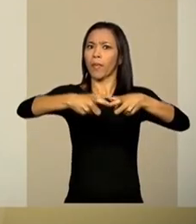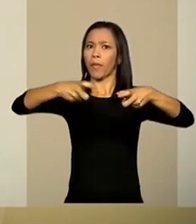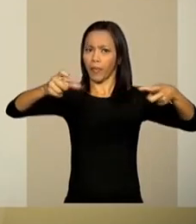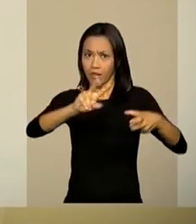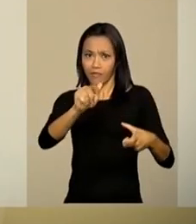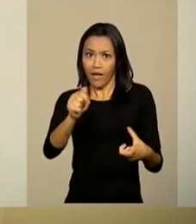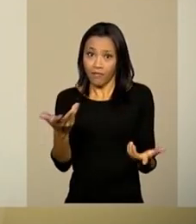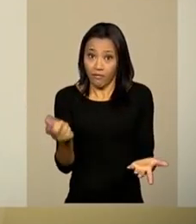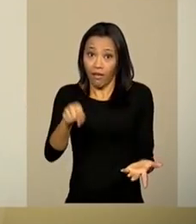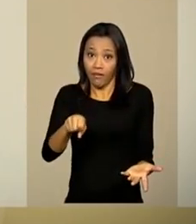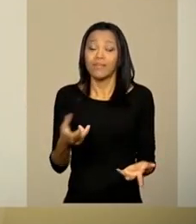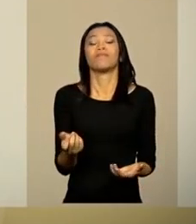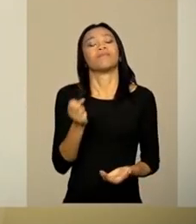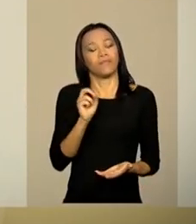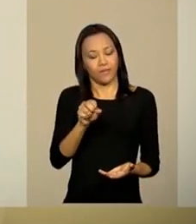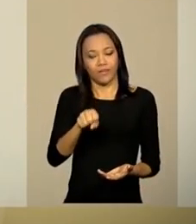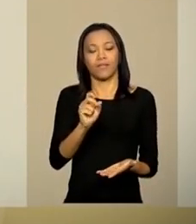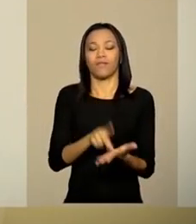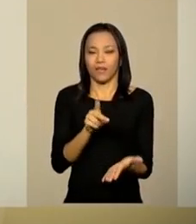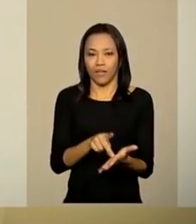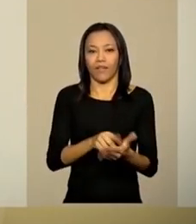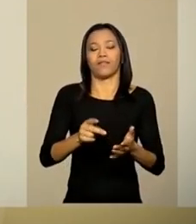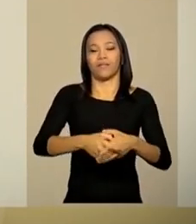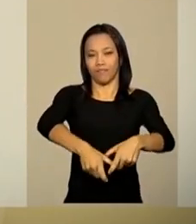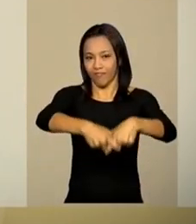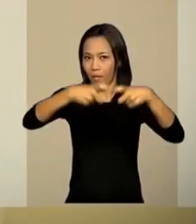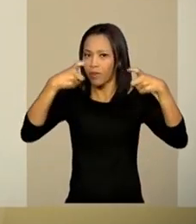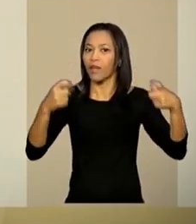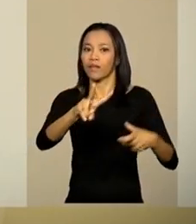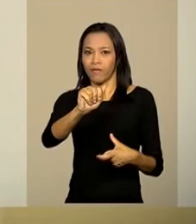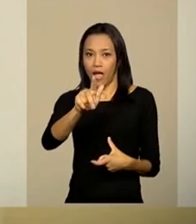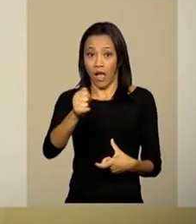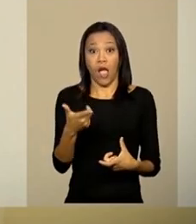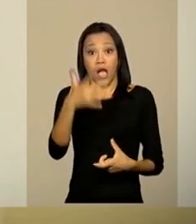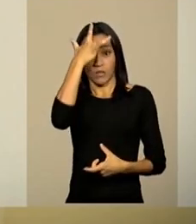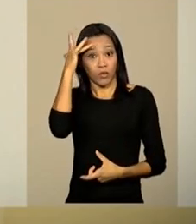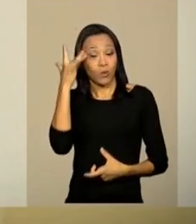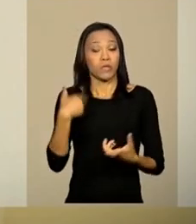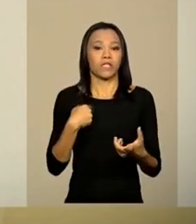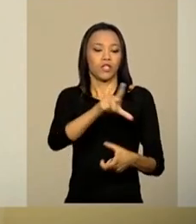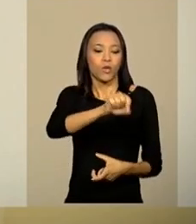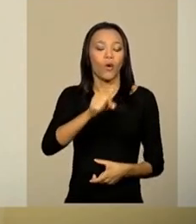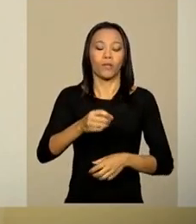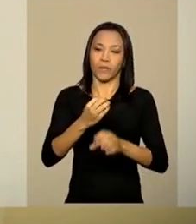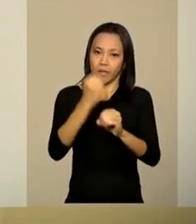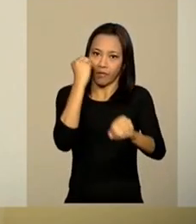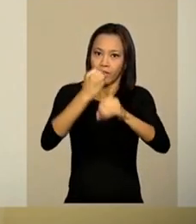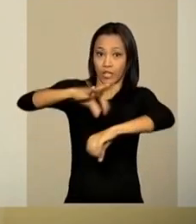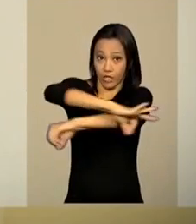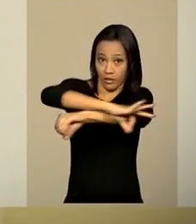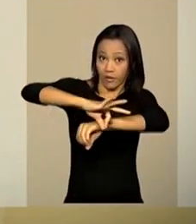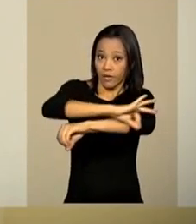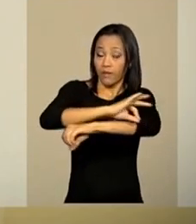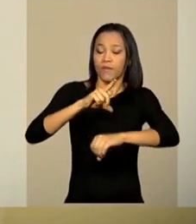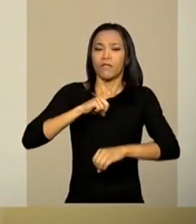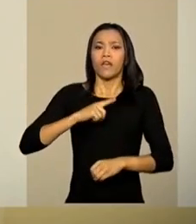vagas, não é, presidente? É verdade, Max. Veja você que os candidatos aos cursos de engenharia, por exemplo,